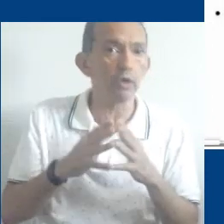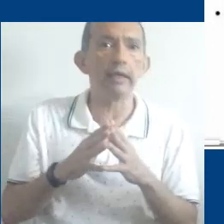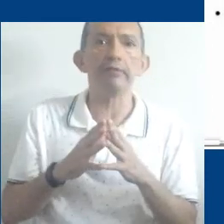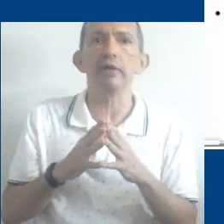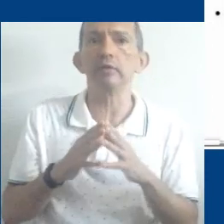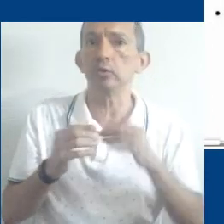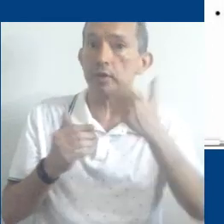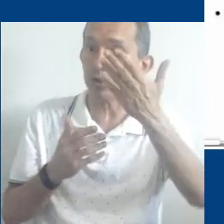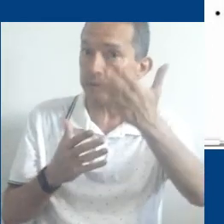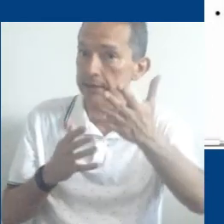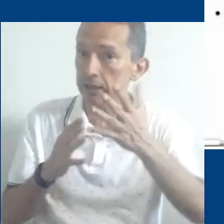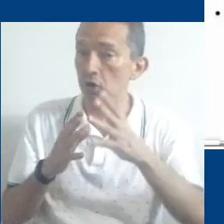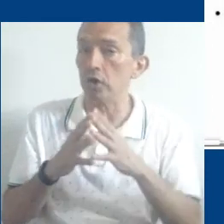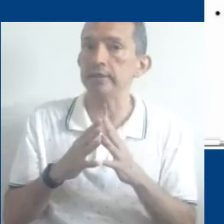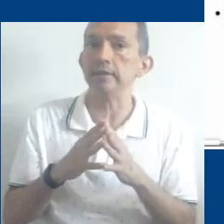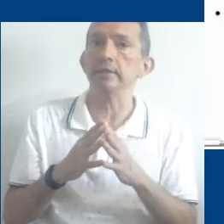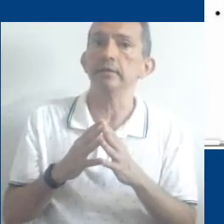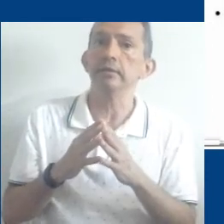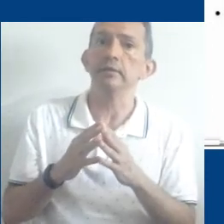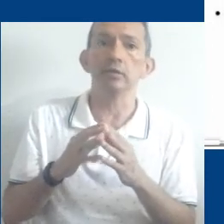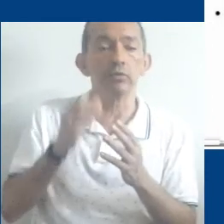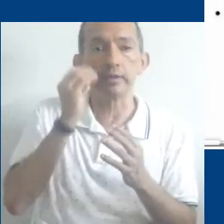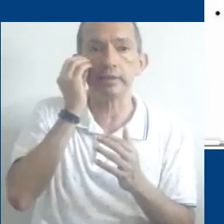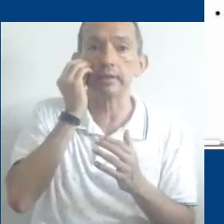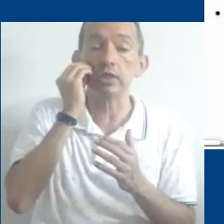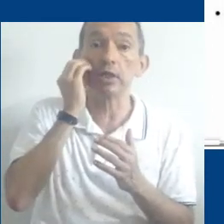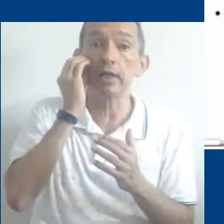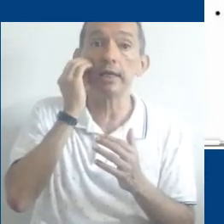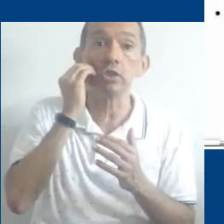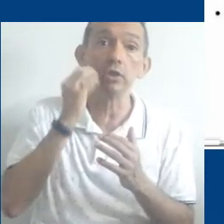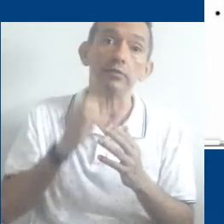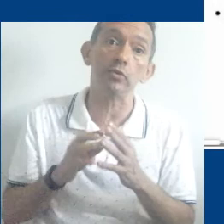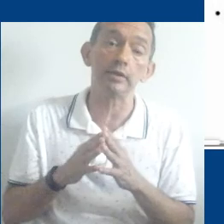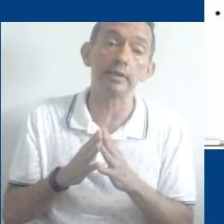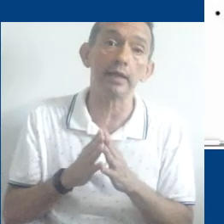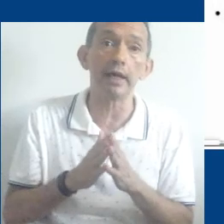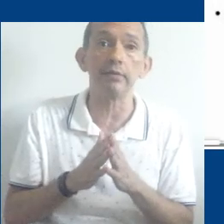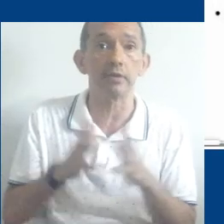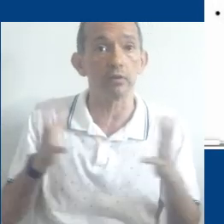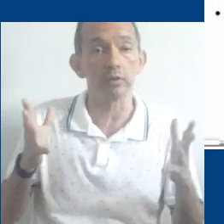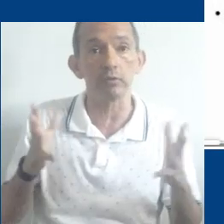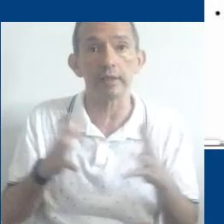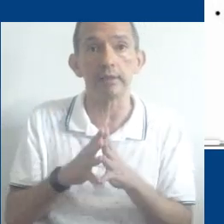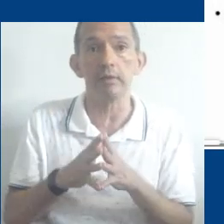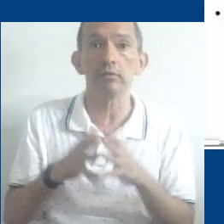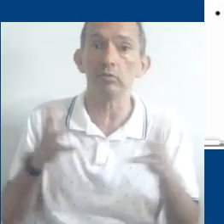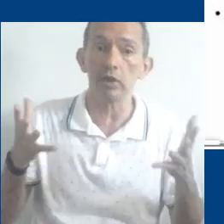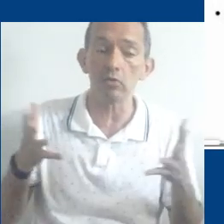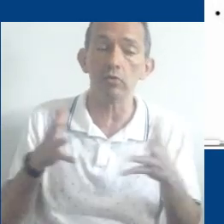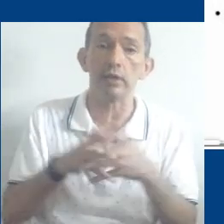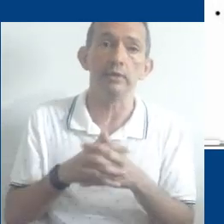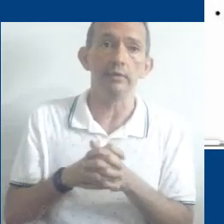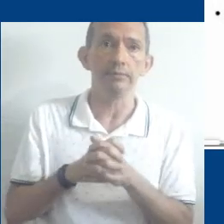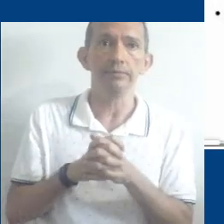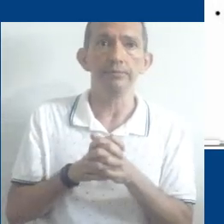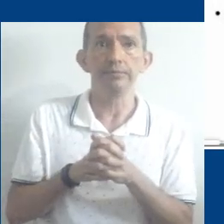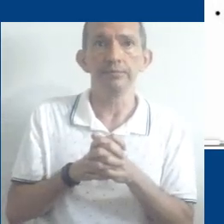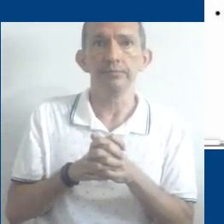consequentemente, levando a doença como a silicose. São doenças degenerativas, doenças graves, que não tem um tratamento, não tem